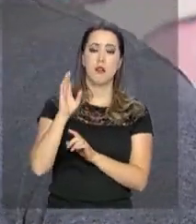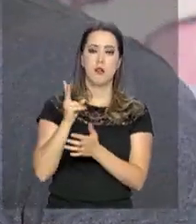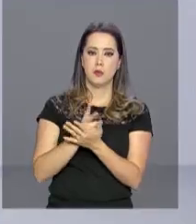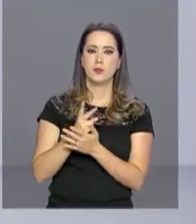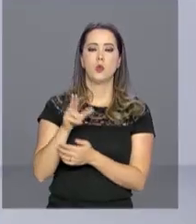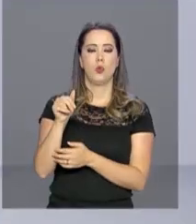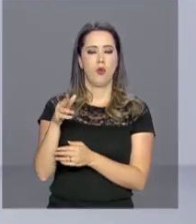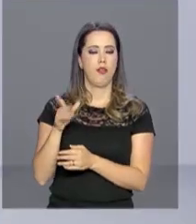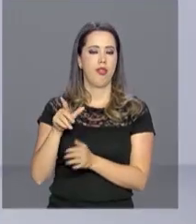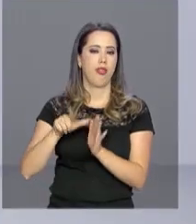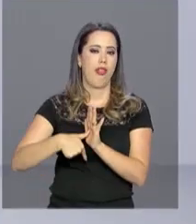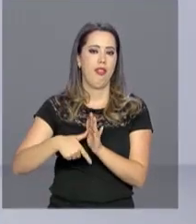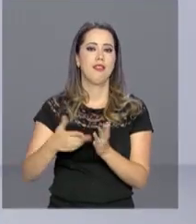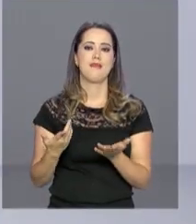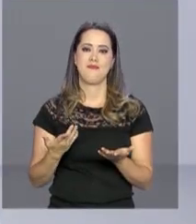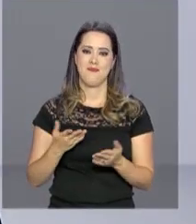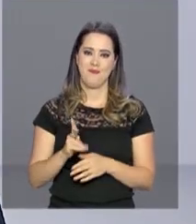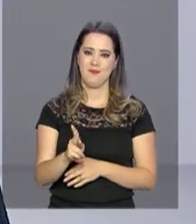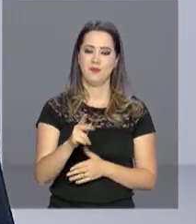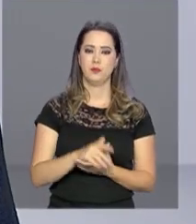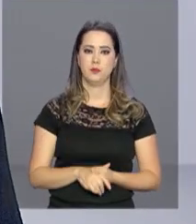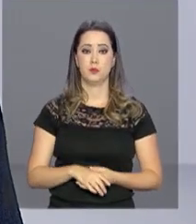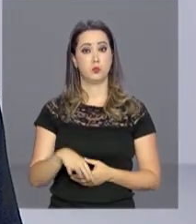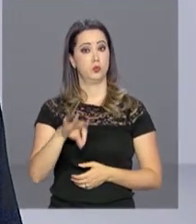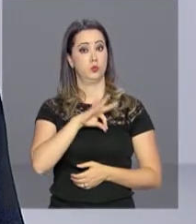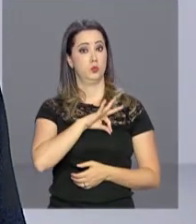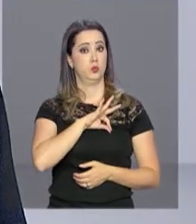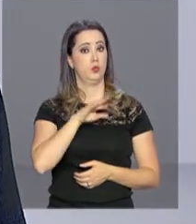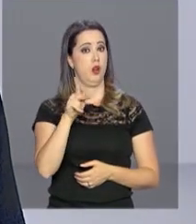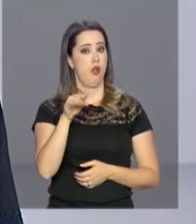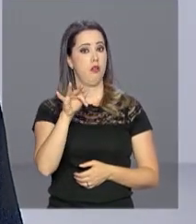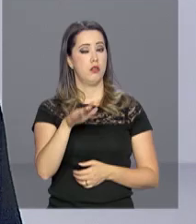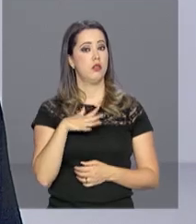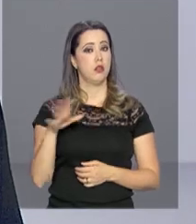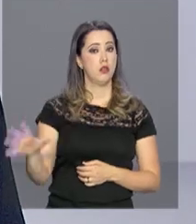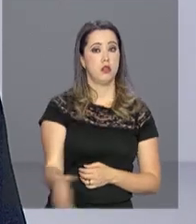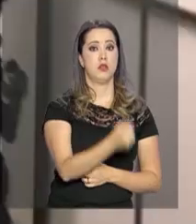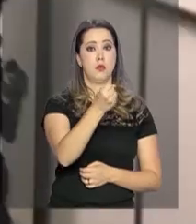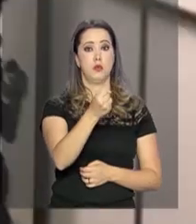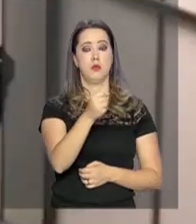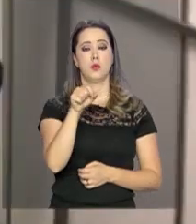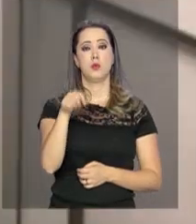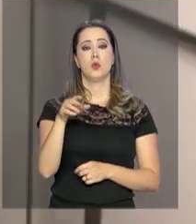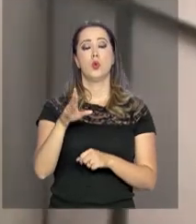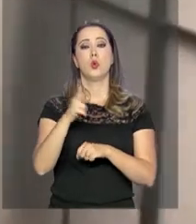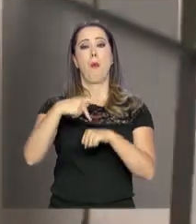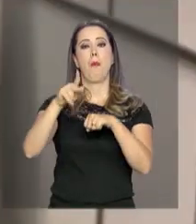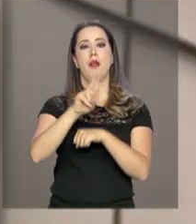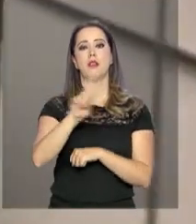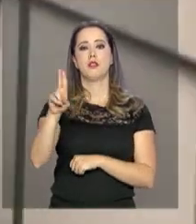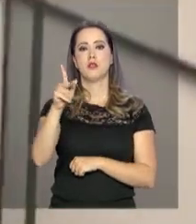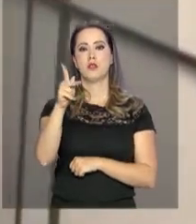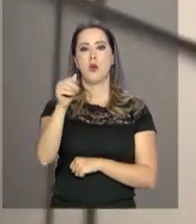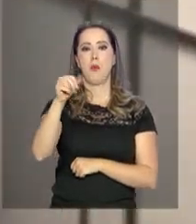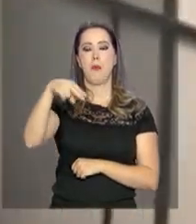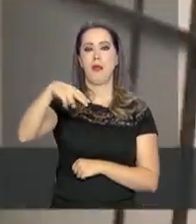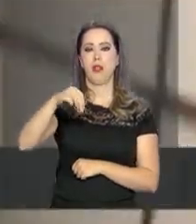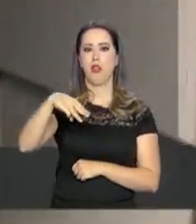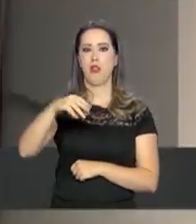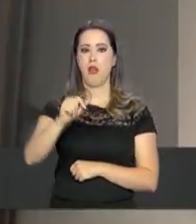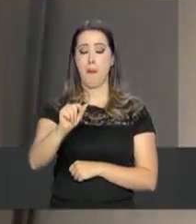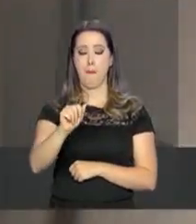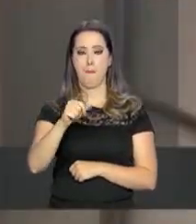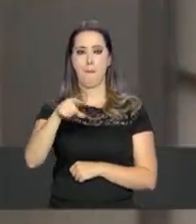tarde. A Polícia Federal capturou no último sábado, no Panamá, o principal suspeito pelo desaparecimento de